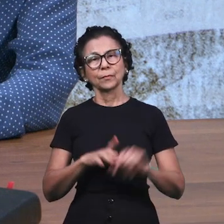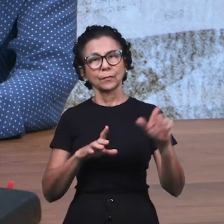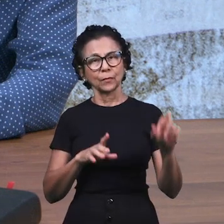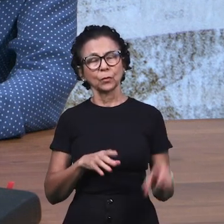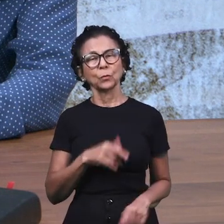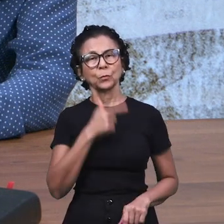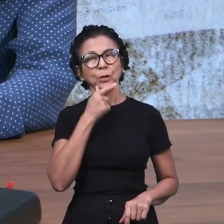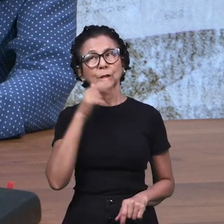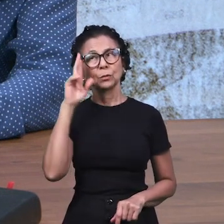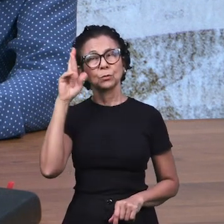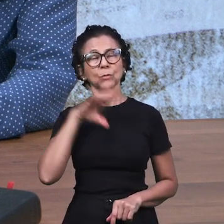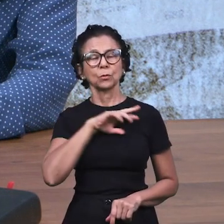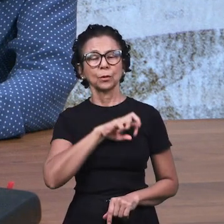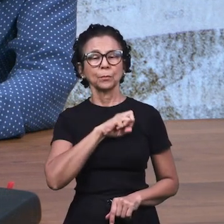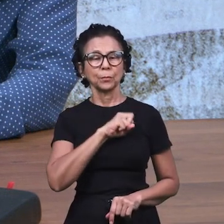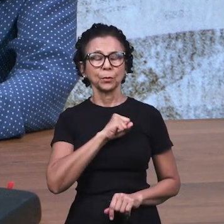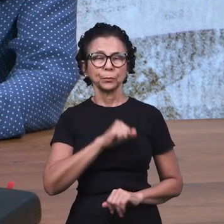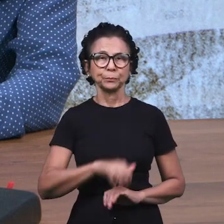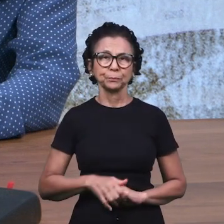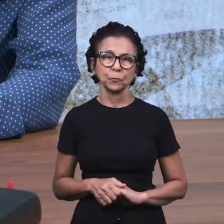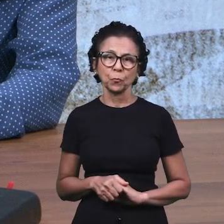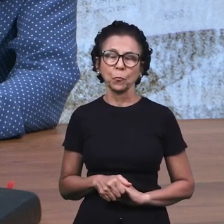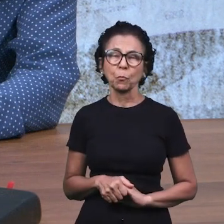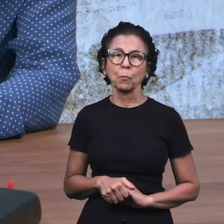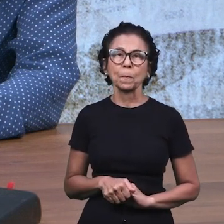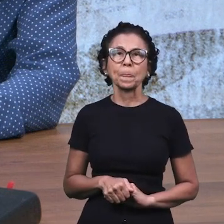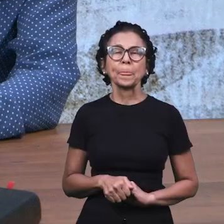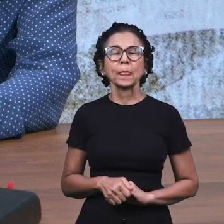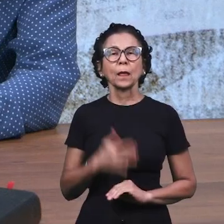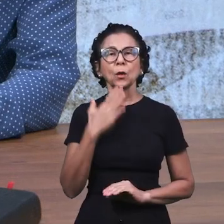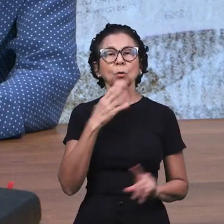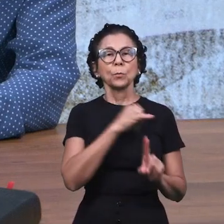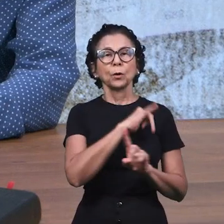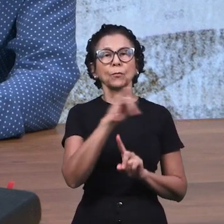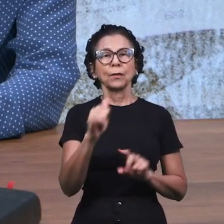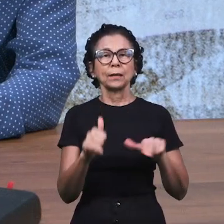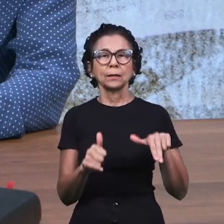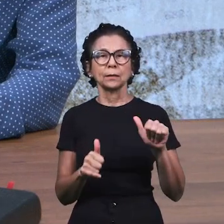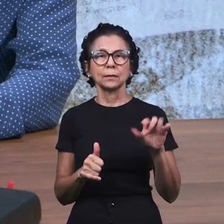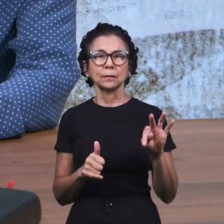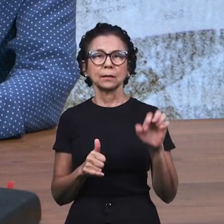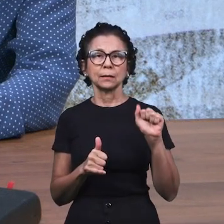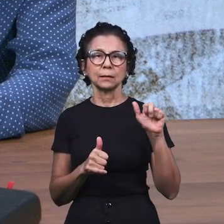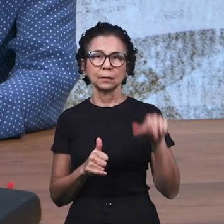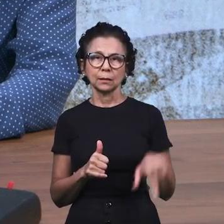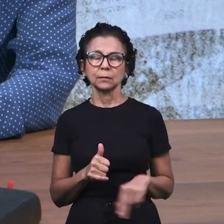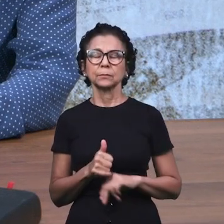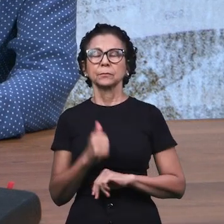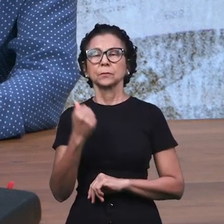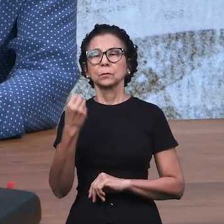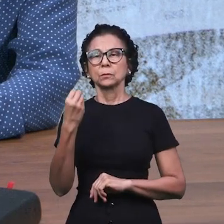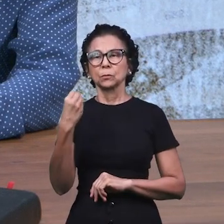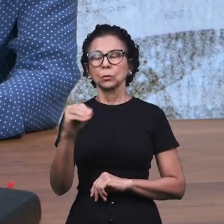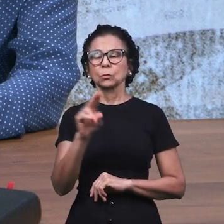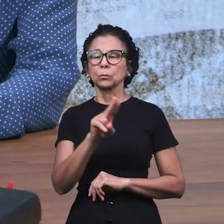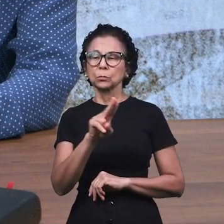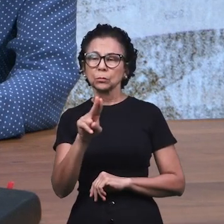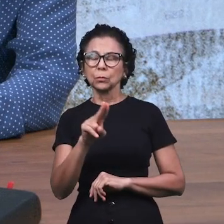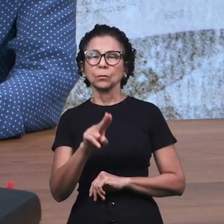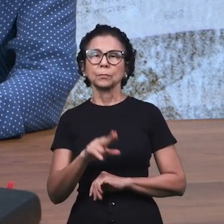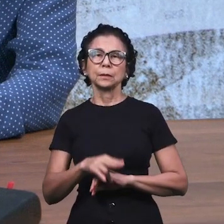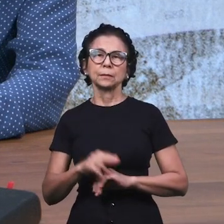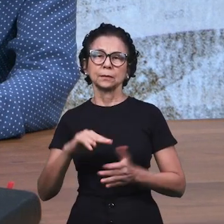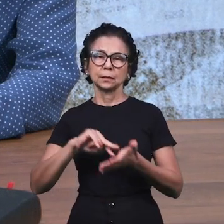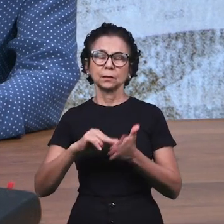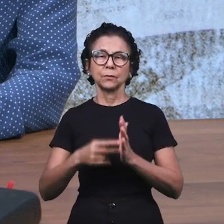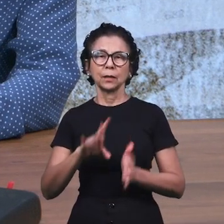Natã, e chamou o seu nome Jedidijá, por amor do Senhor. Entretanto,